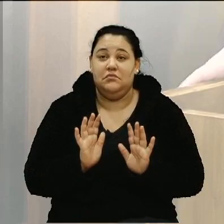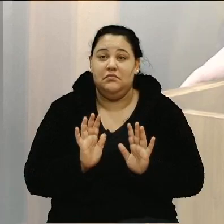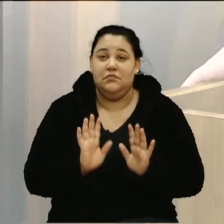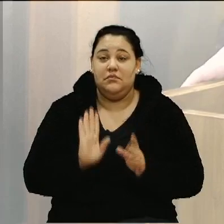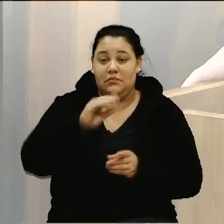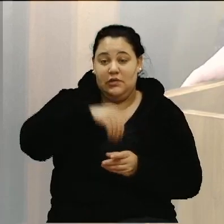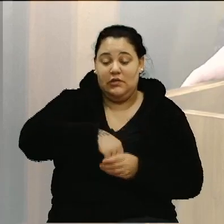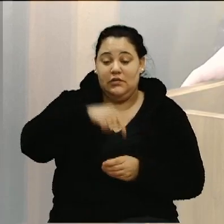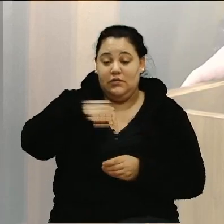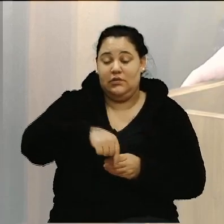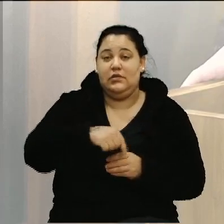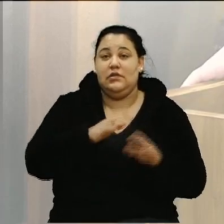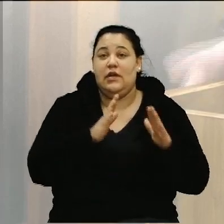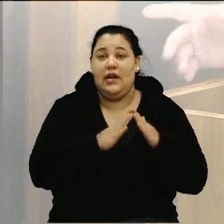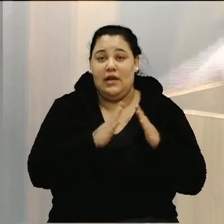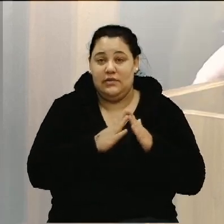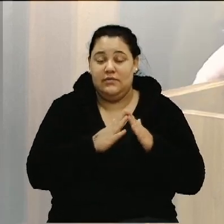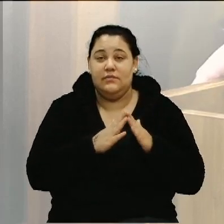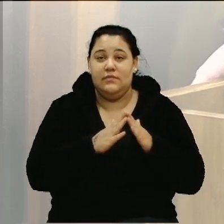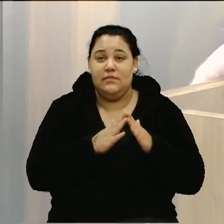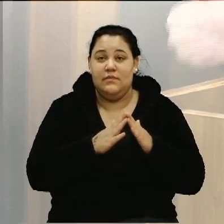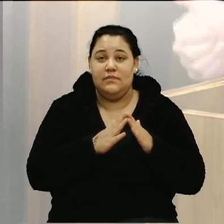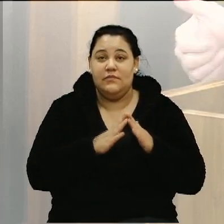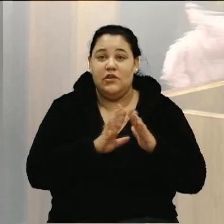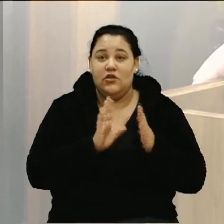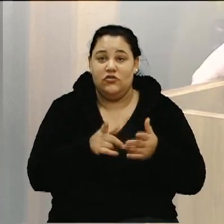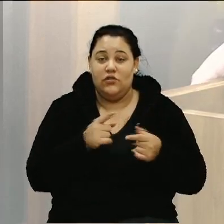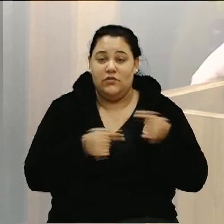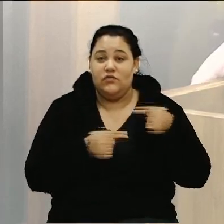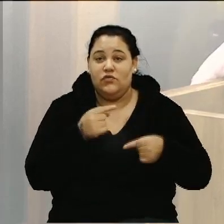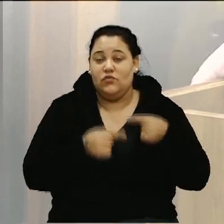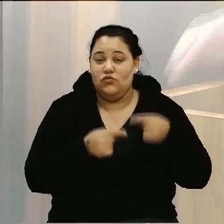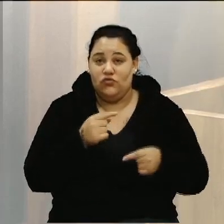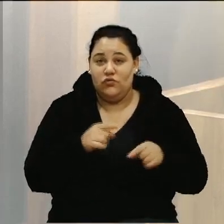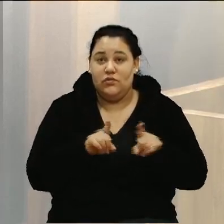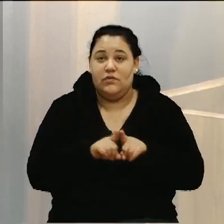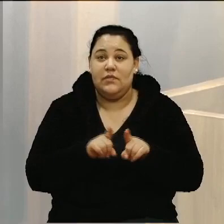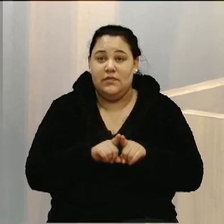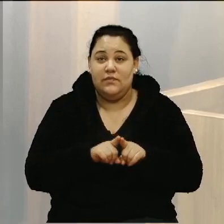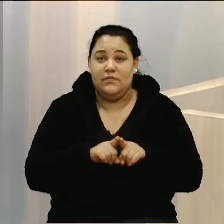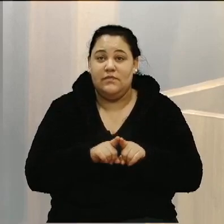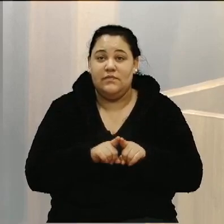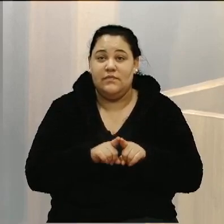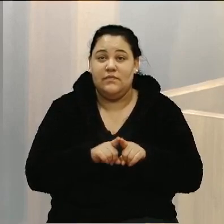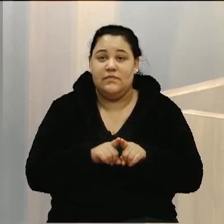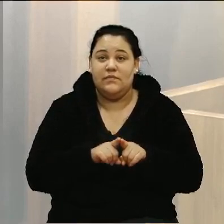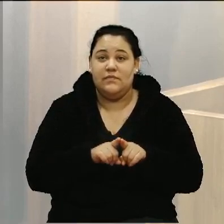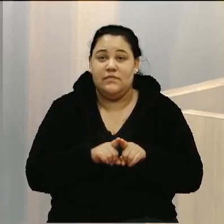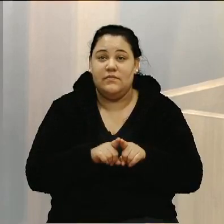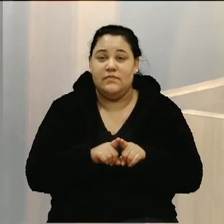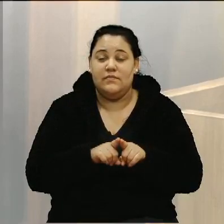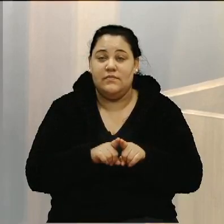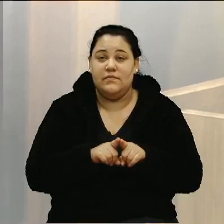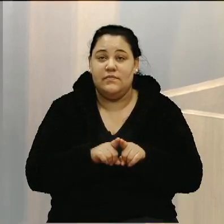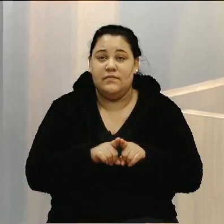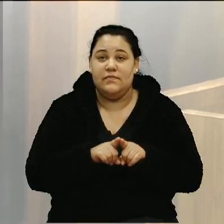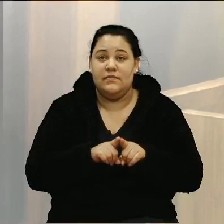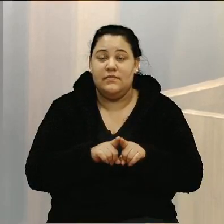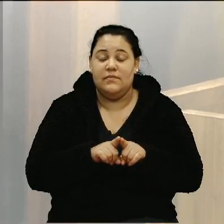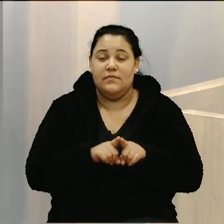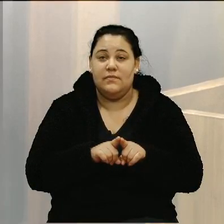Casa Legislativa já foi amplamente debatido, que é a nomeação,